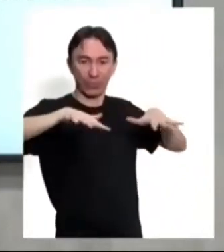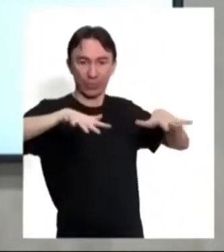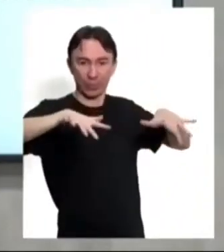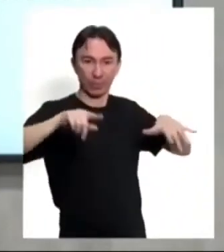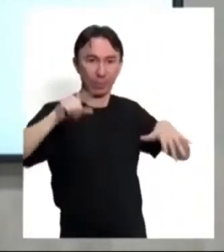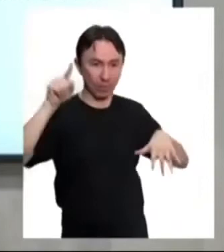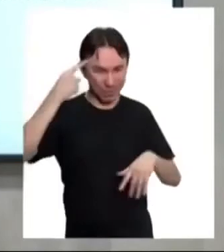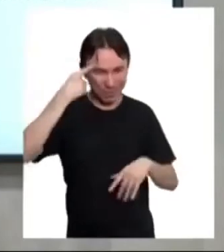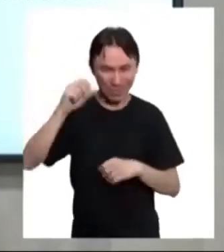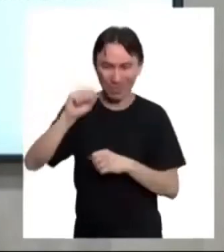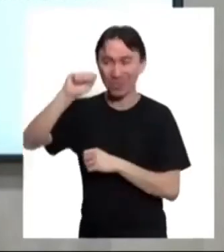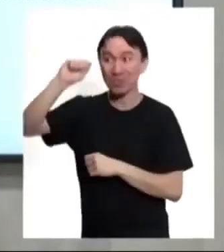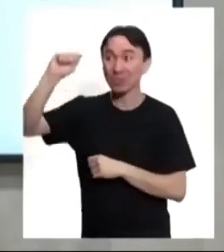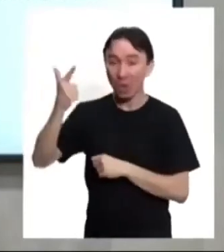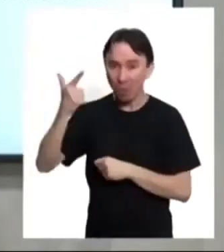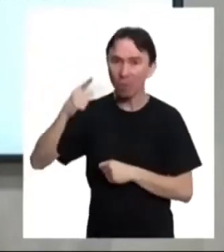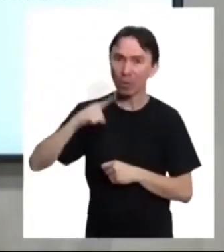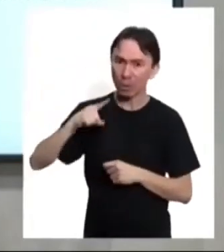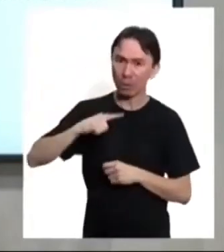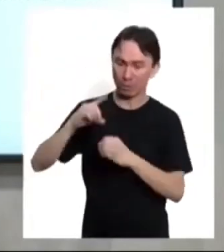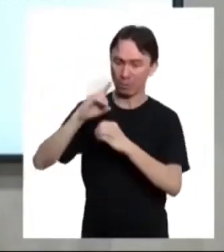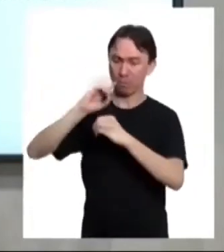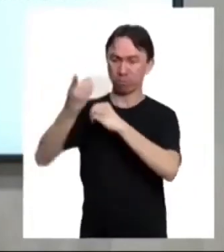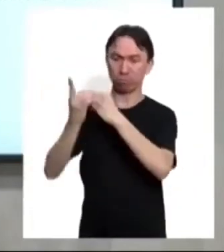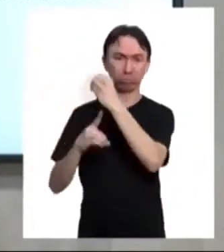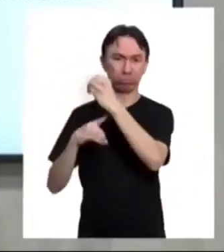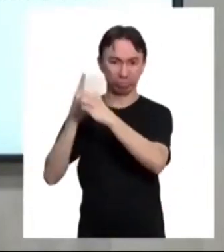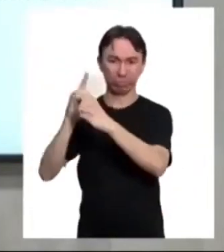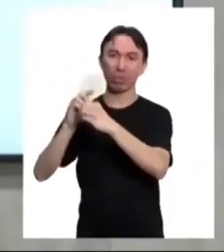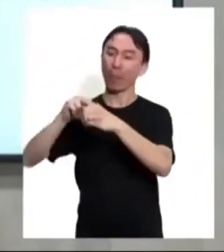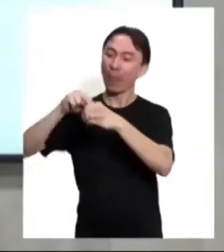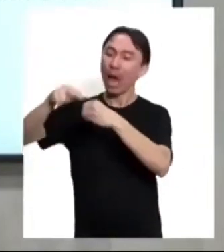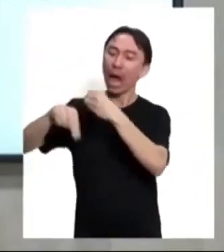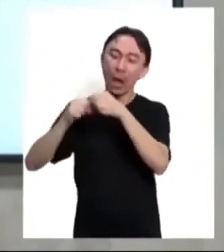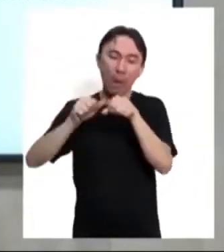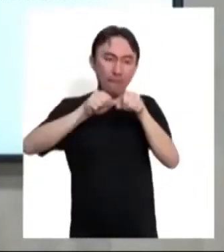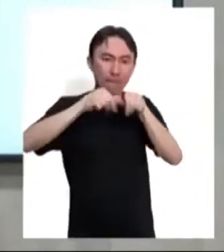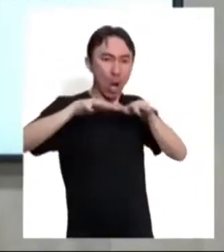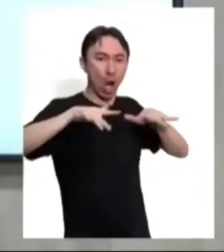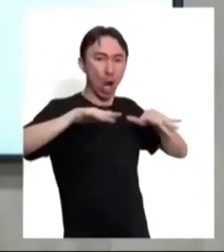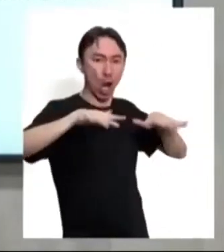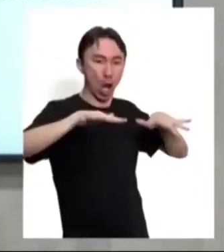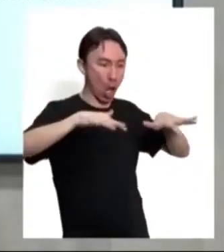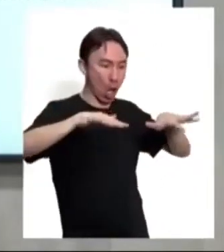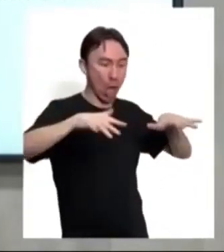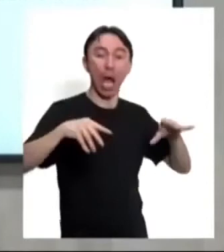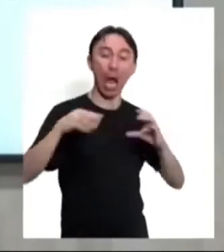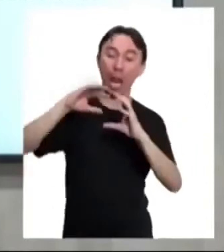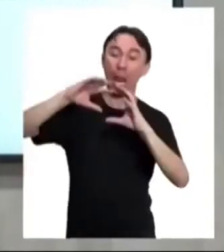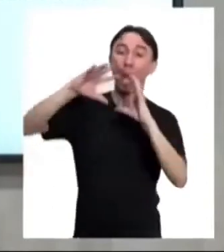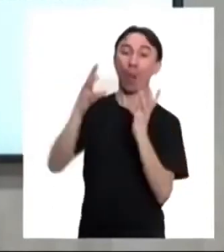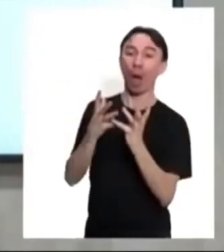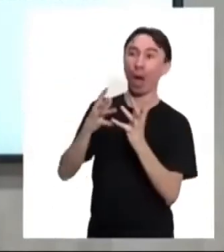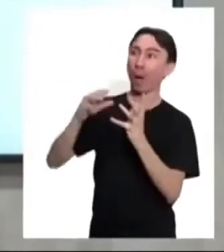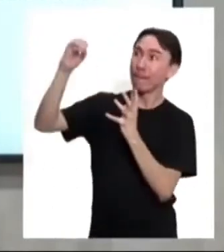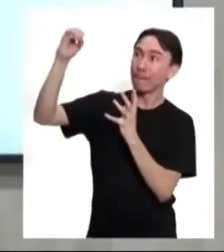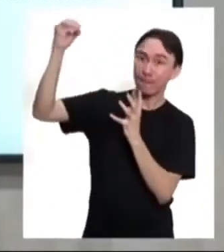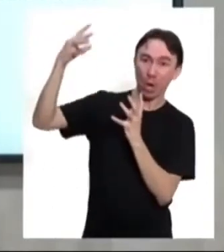nuclear. Fusão. Ele emite nêutrons. O nêutron vem para a atmosfera. Qual é a